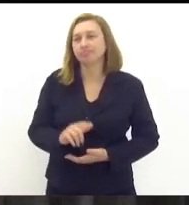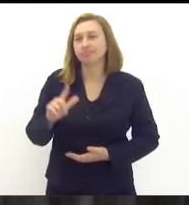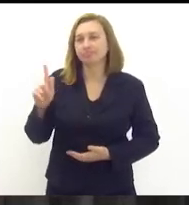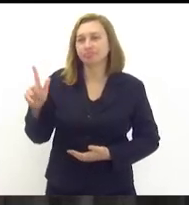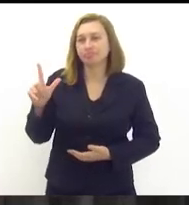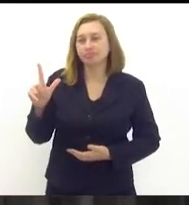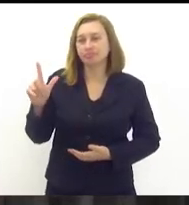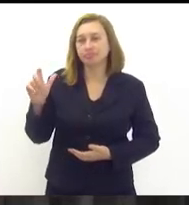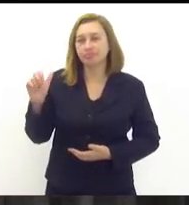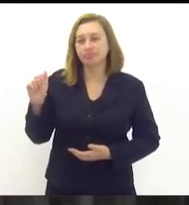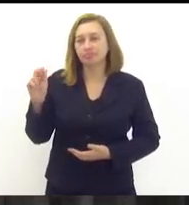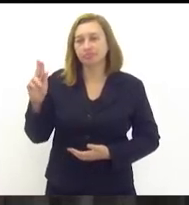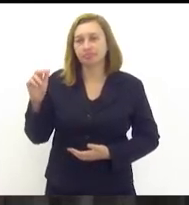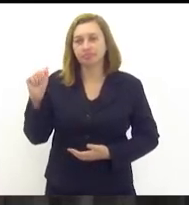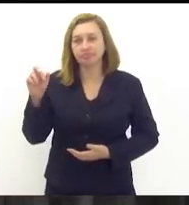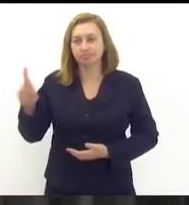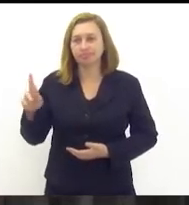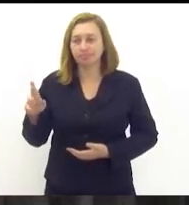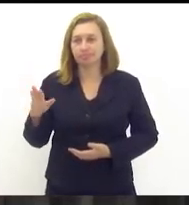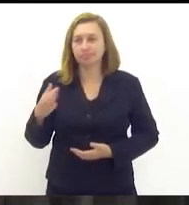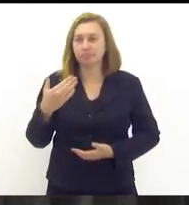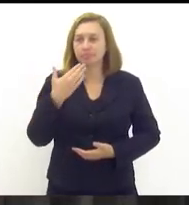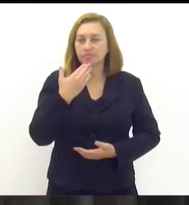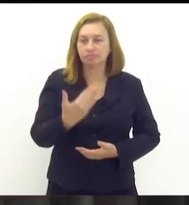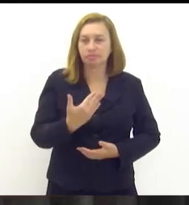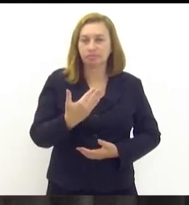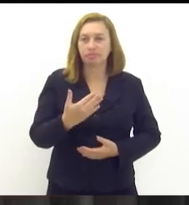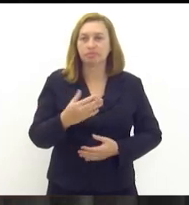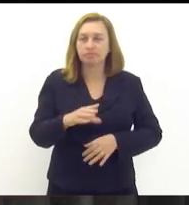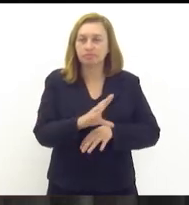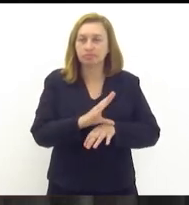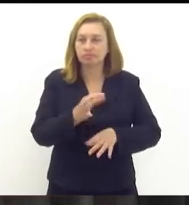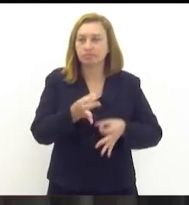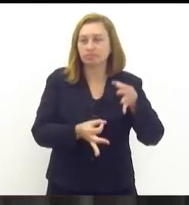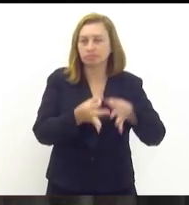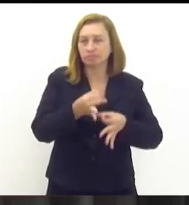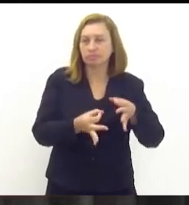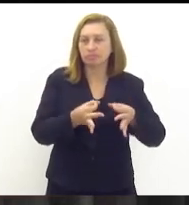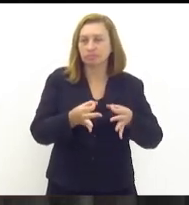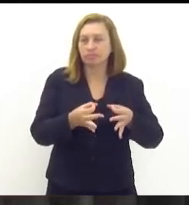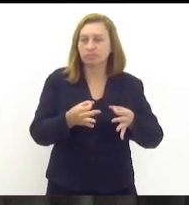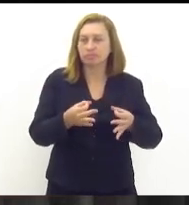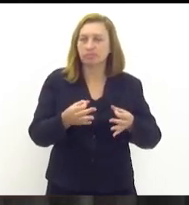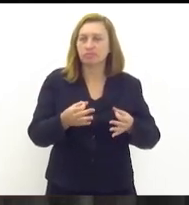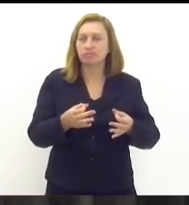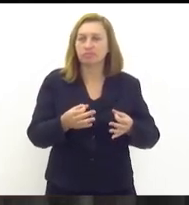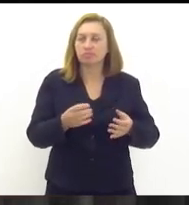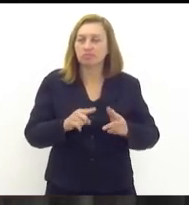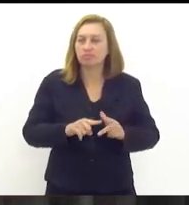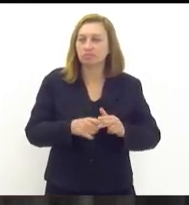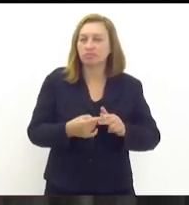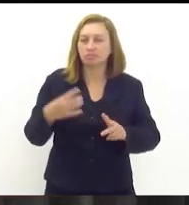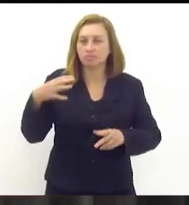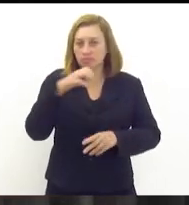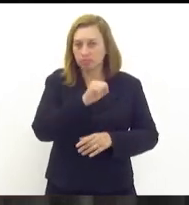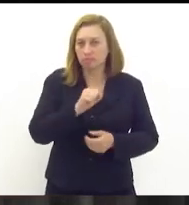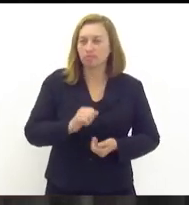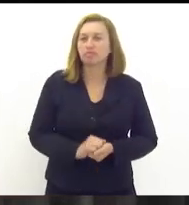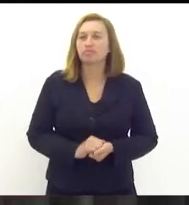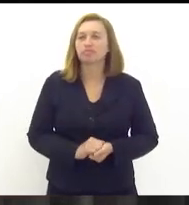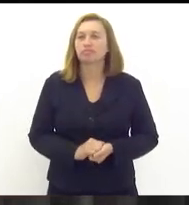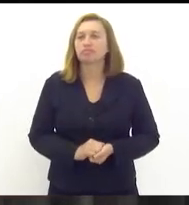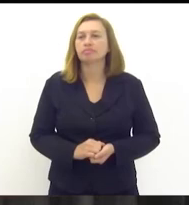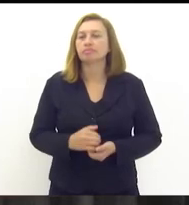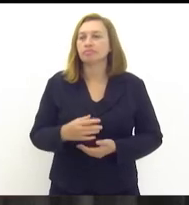Braga está recorrendo ao Conselho Nacional de Justiça para que essa injustiça seja corrigida o quanto antes eu